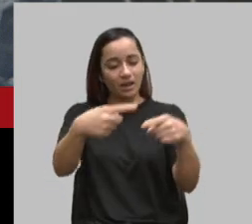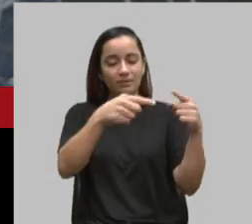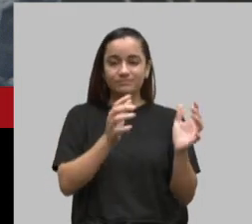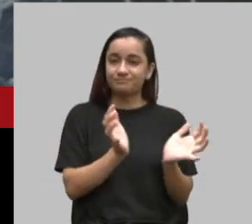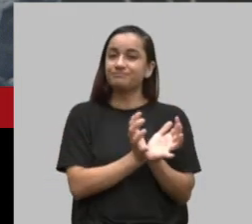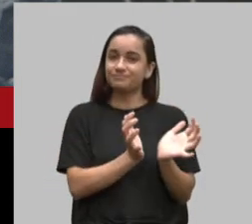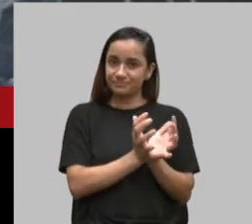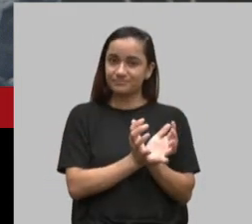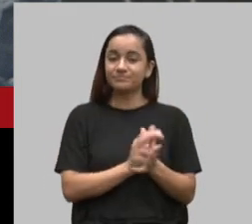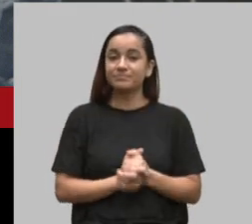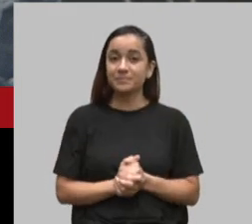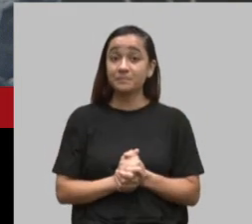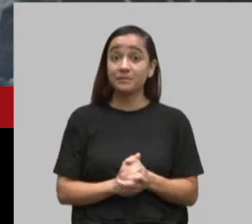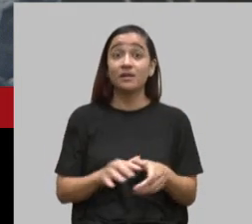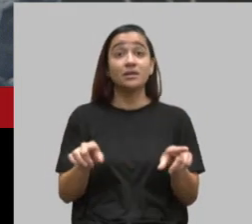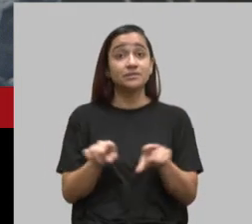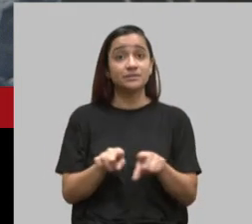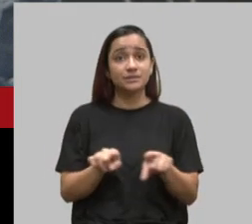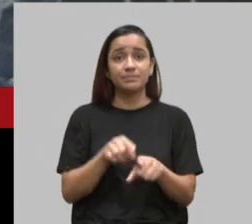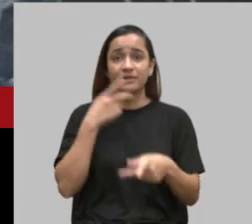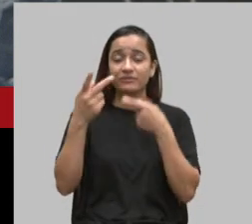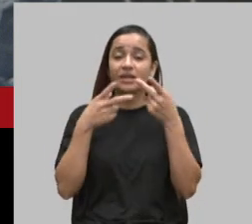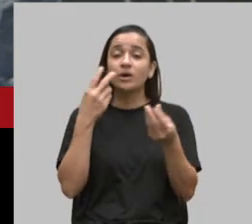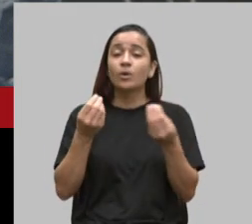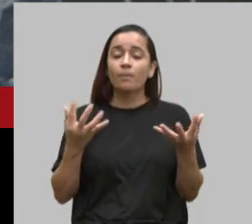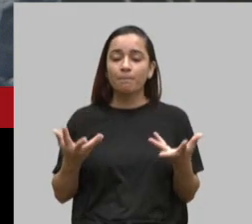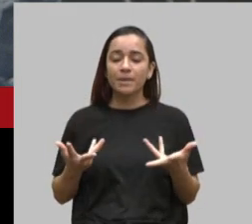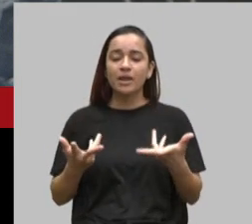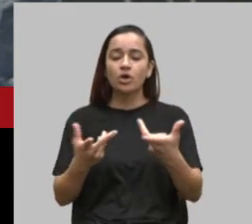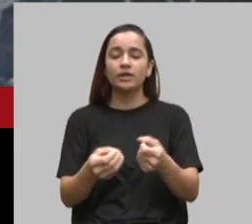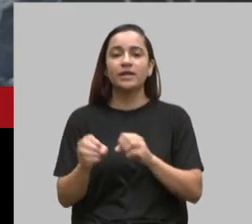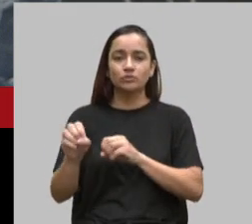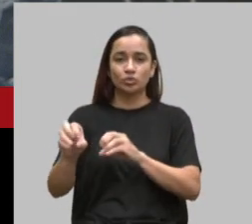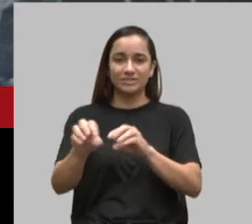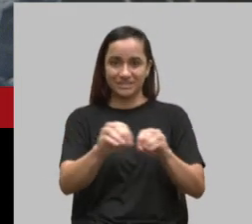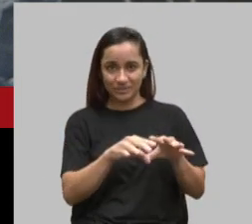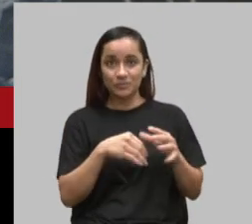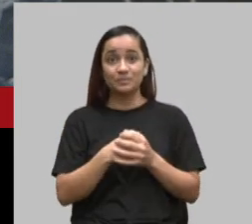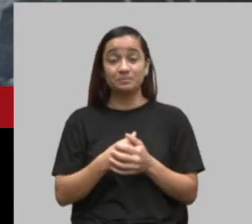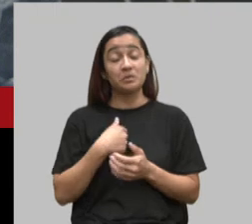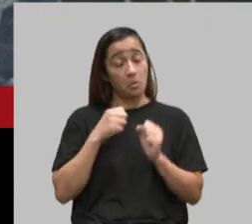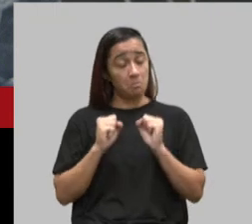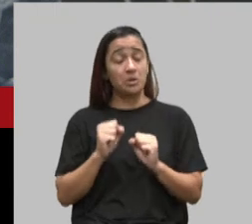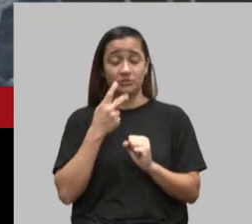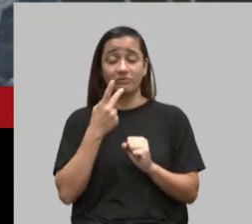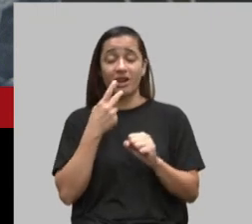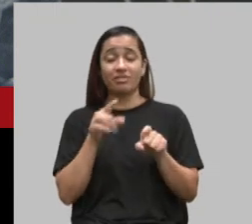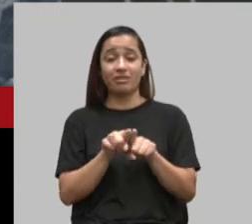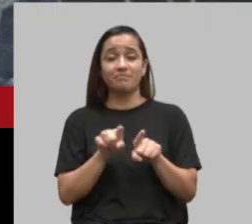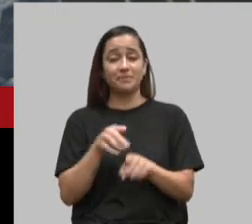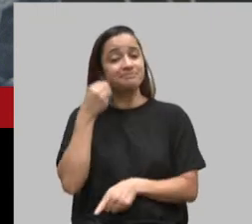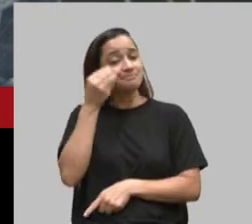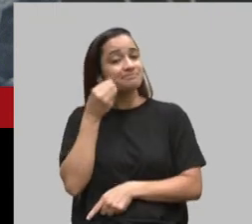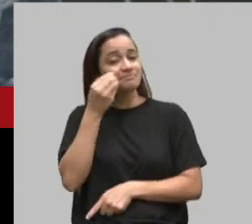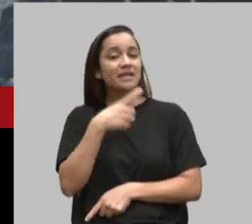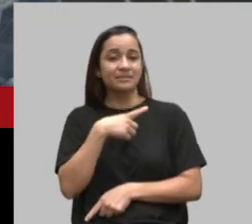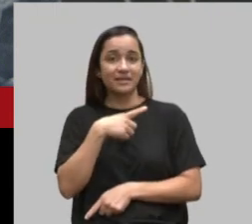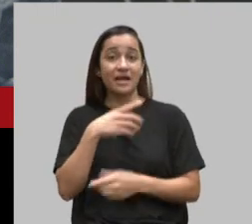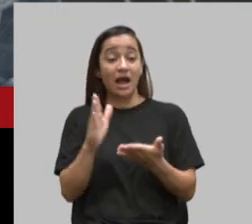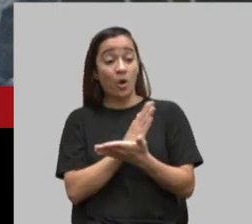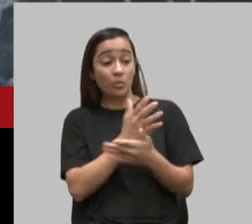falar da melhorias no ensino eu também posso falar um pouco porque recentemente aprovei algumas matérias nesse